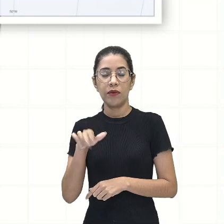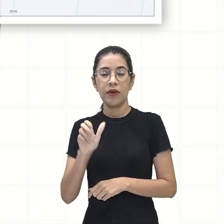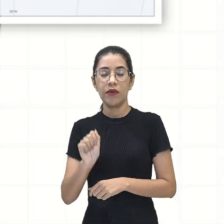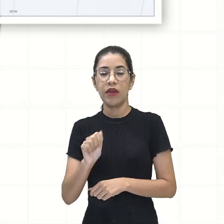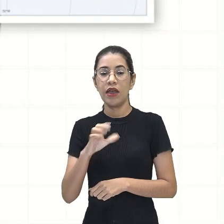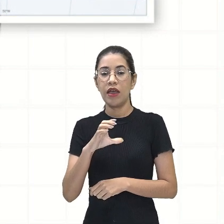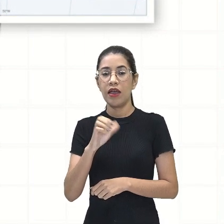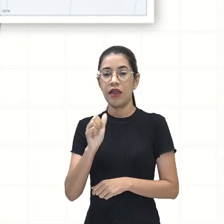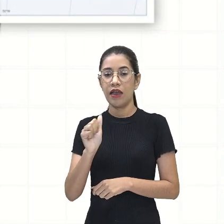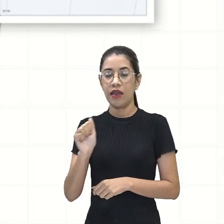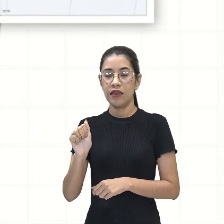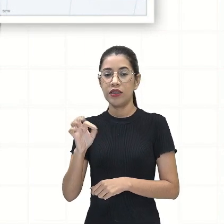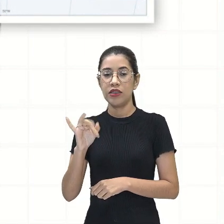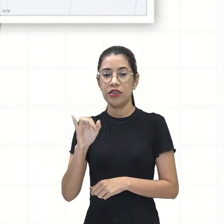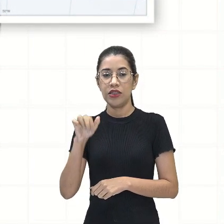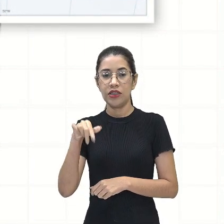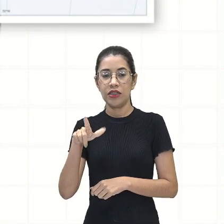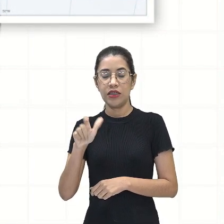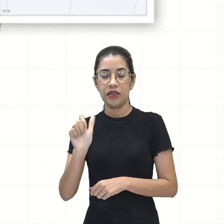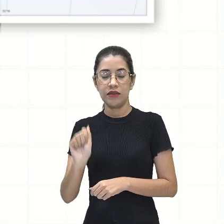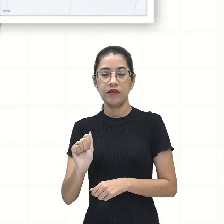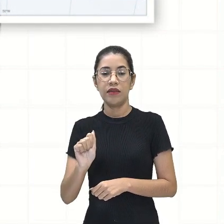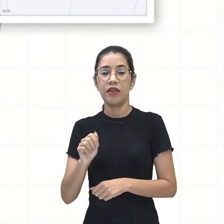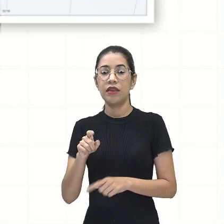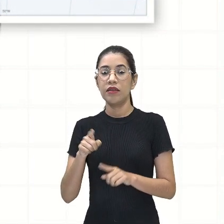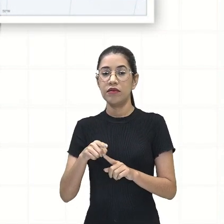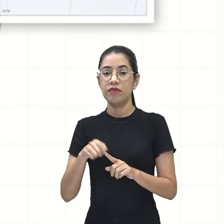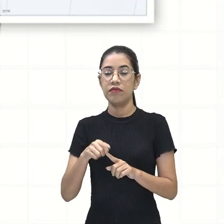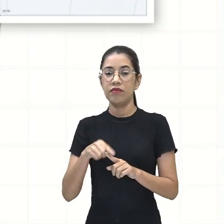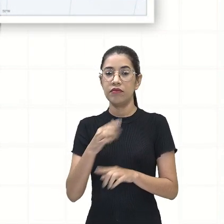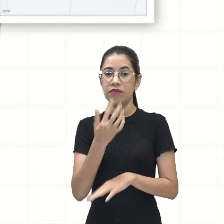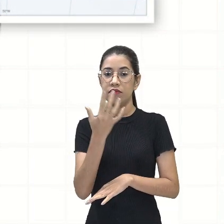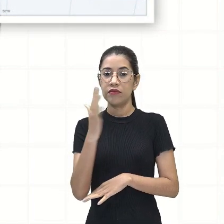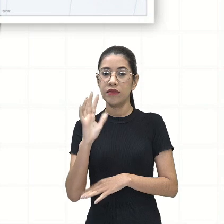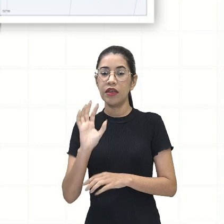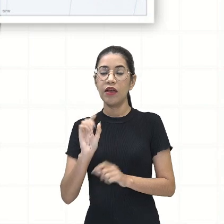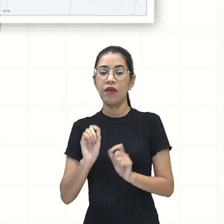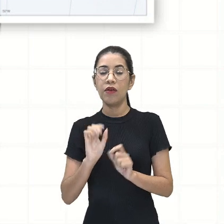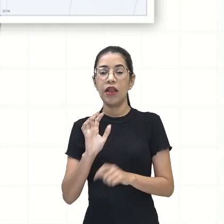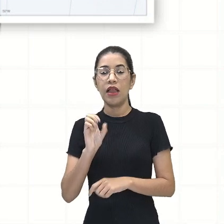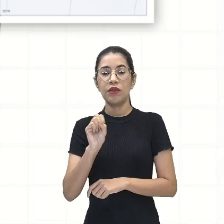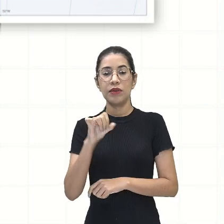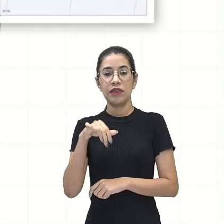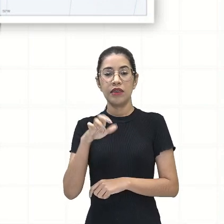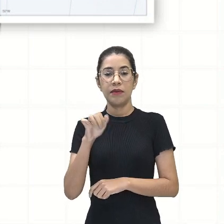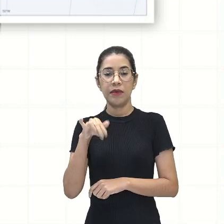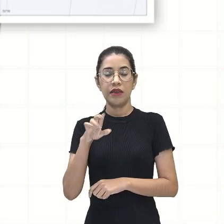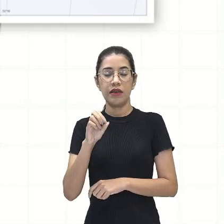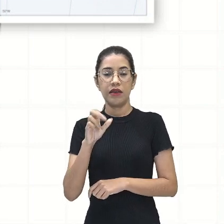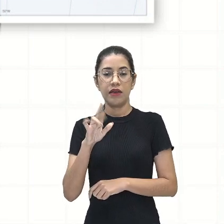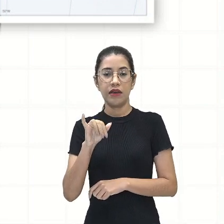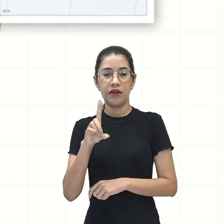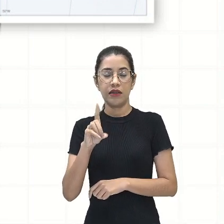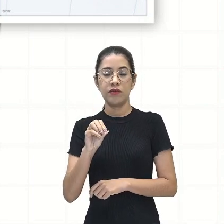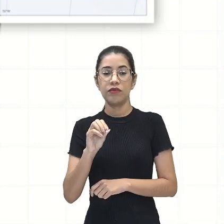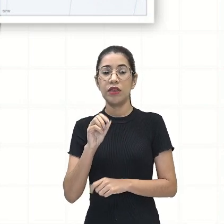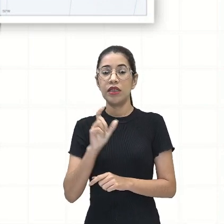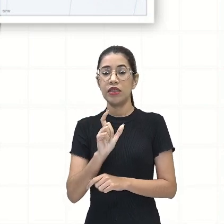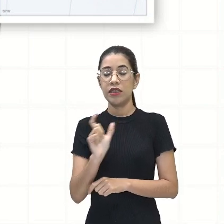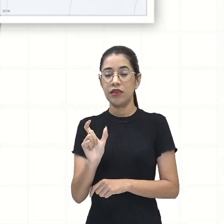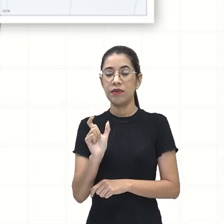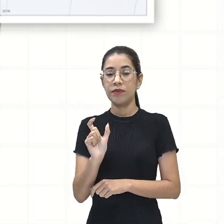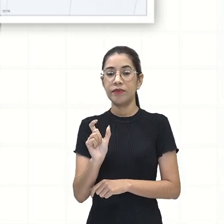A caatinga, ela é um tipo de vegetação que ocorre no clima semiárido. Esse nome caatinga, ele